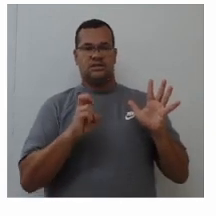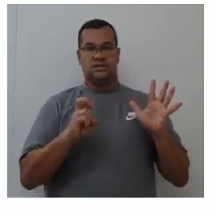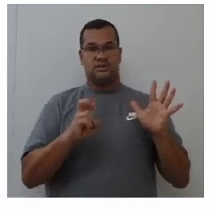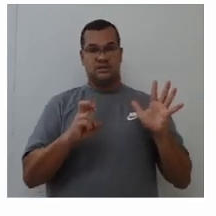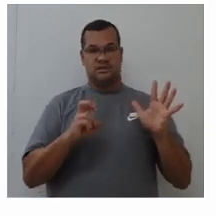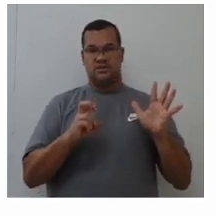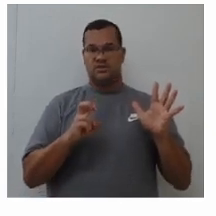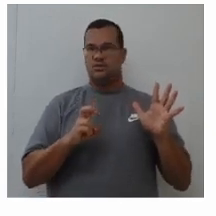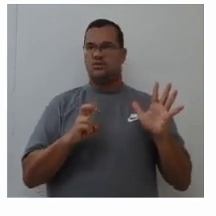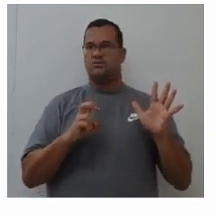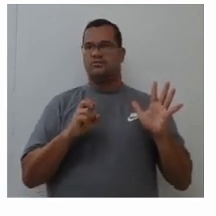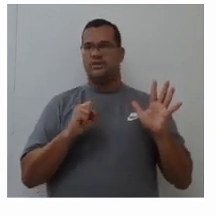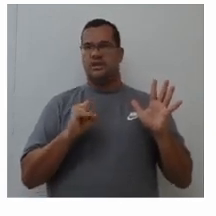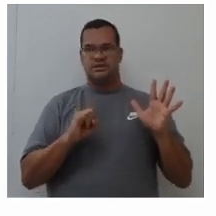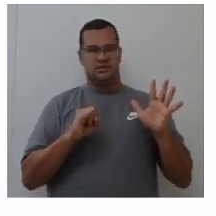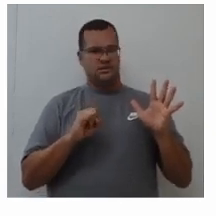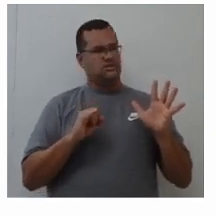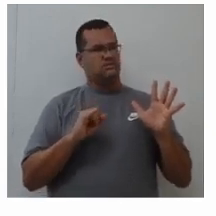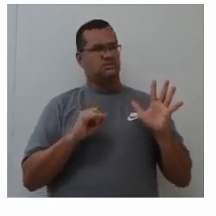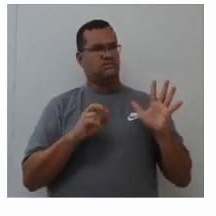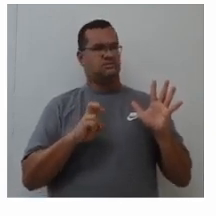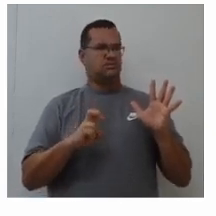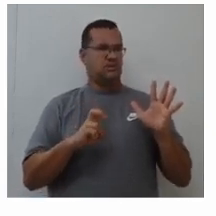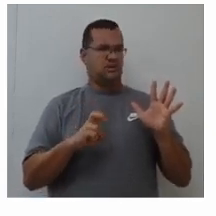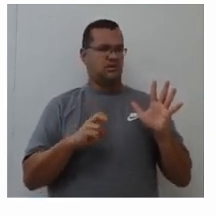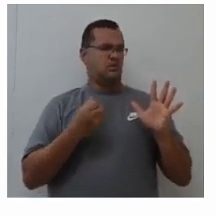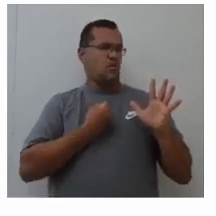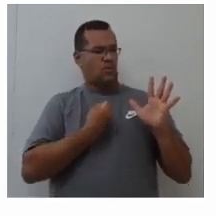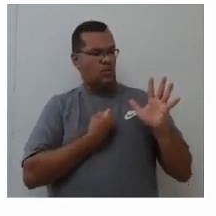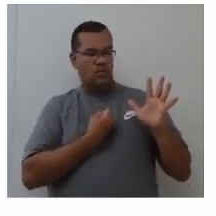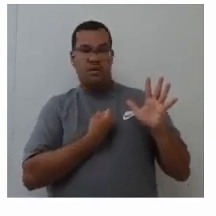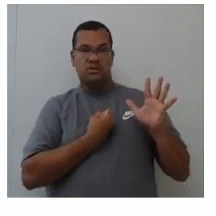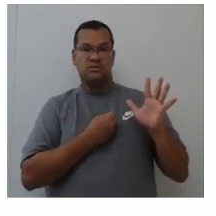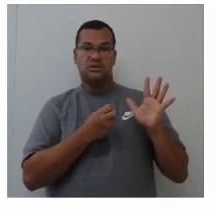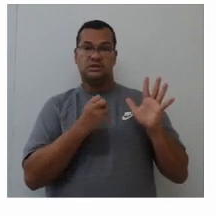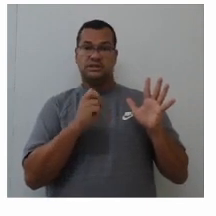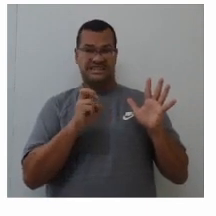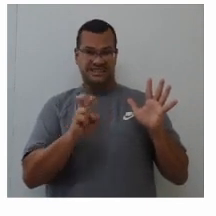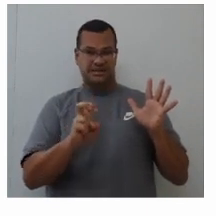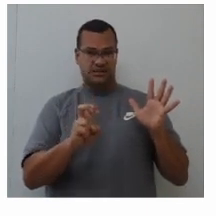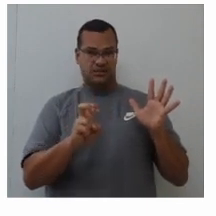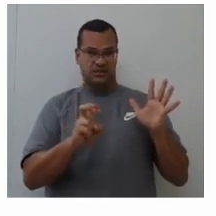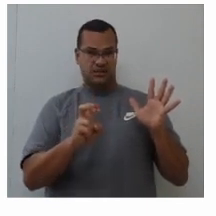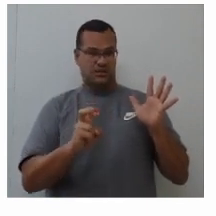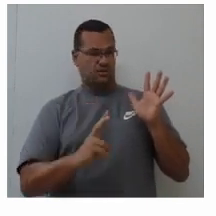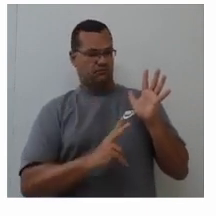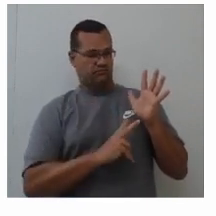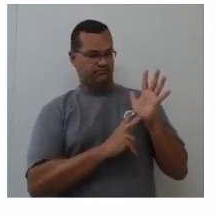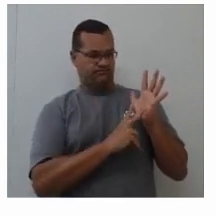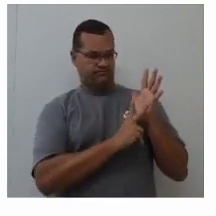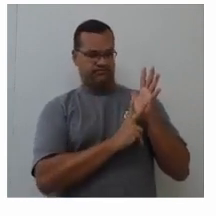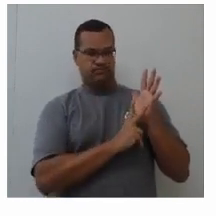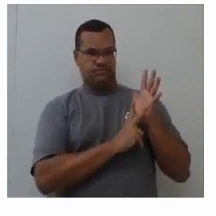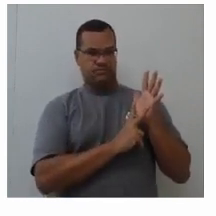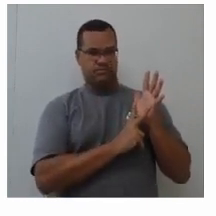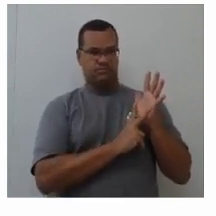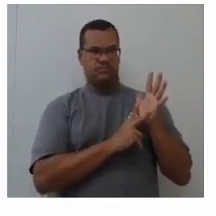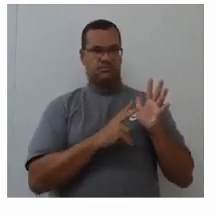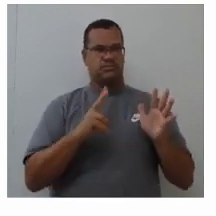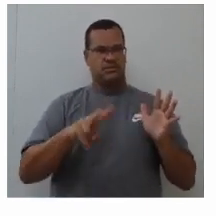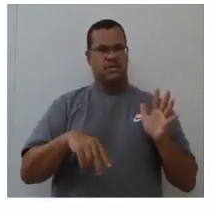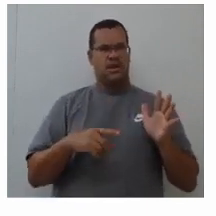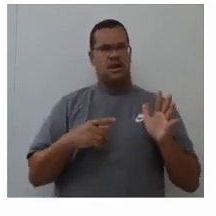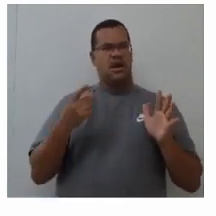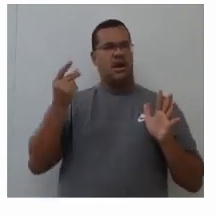a coleção de 5 dedos, com o número 5, a quantidade 5. E aí, a galera lá